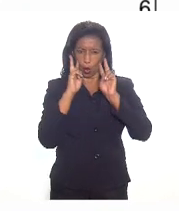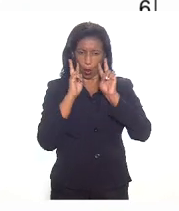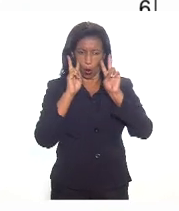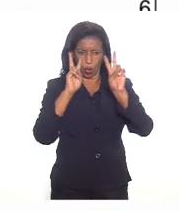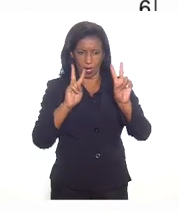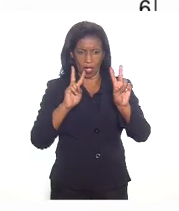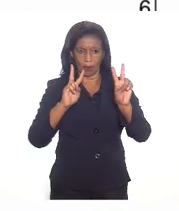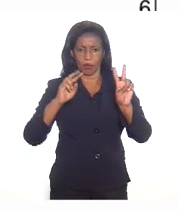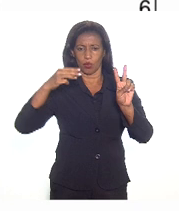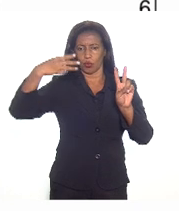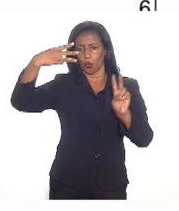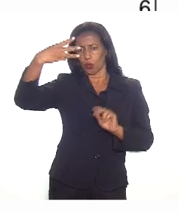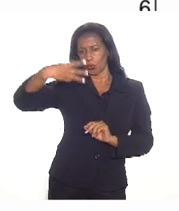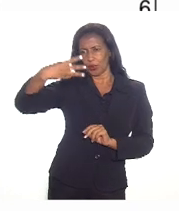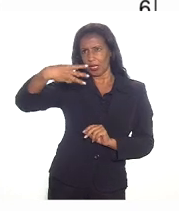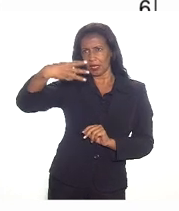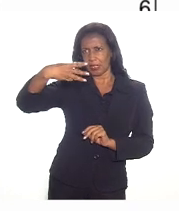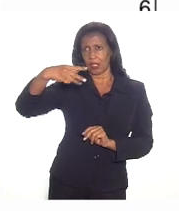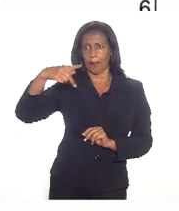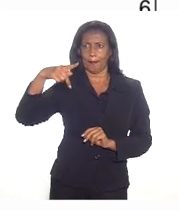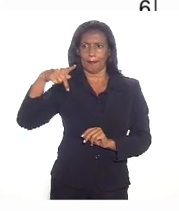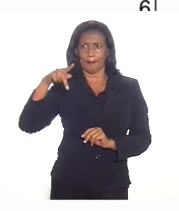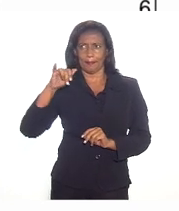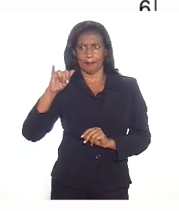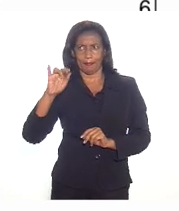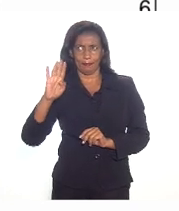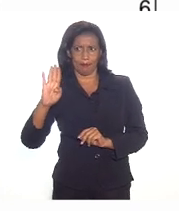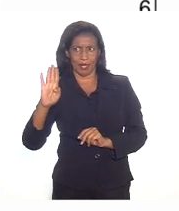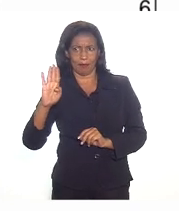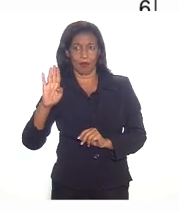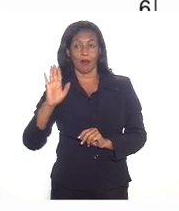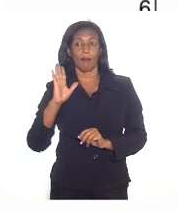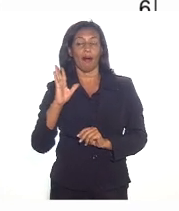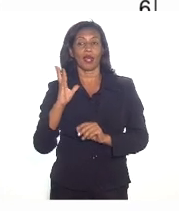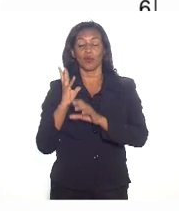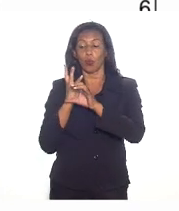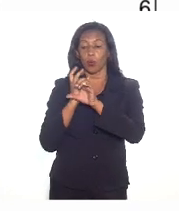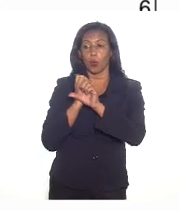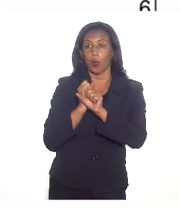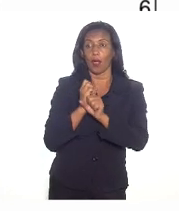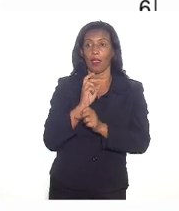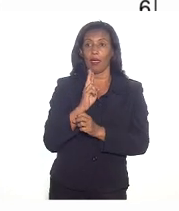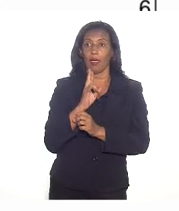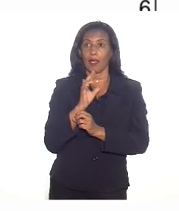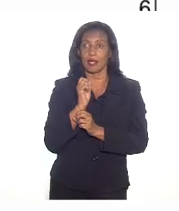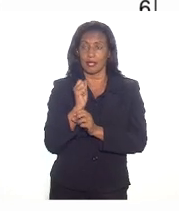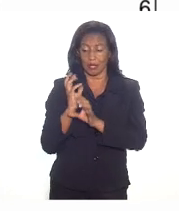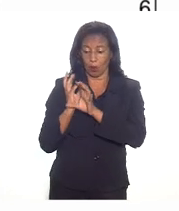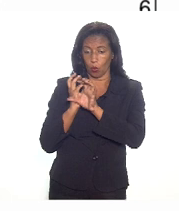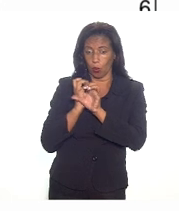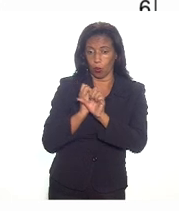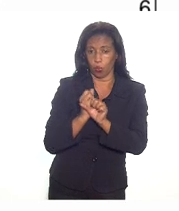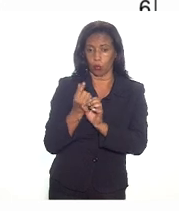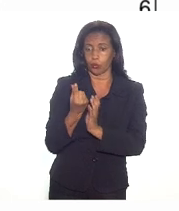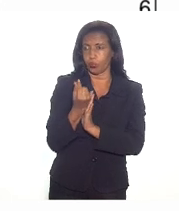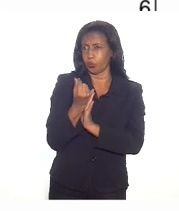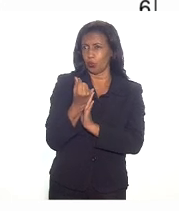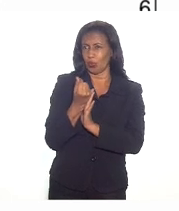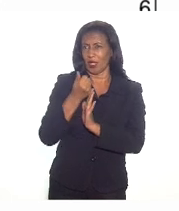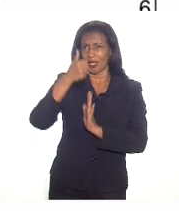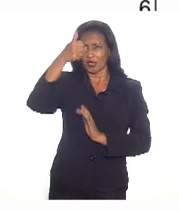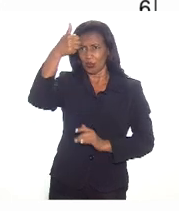somos o terceiro PIB per capita, mas, em termos de receita corrente líquida, per capita está só na